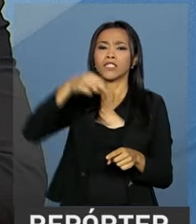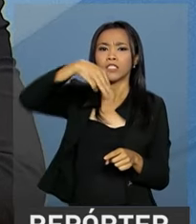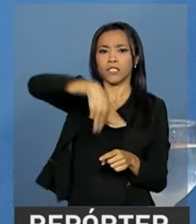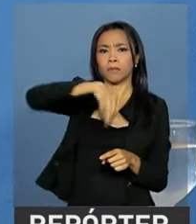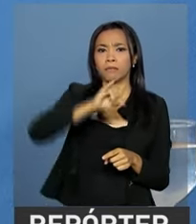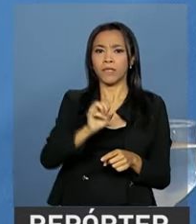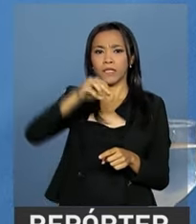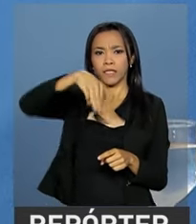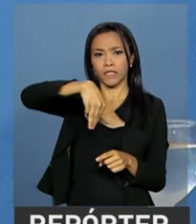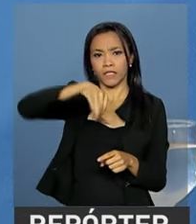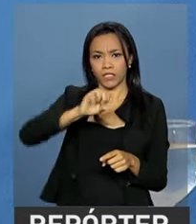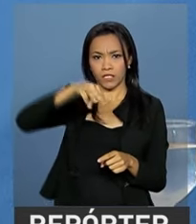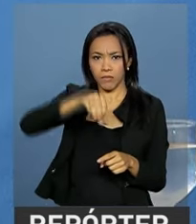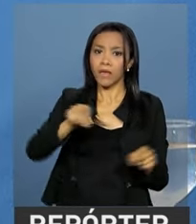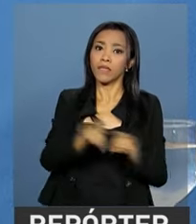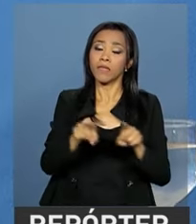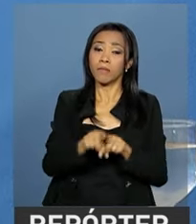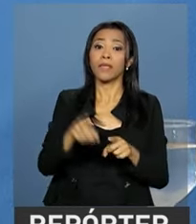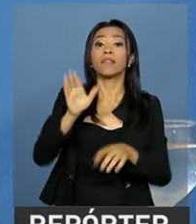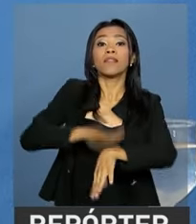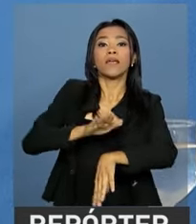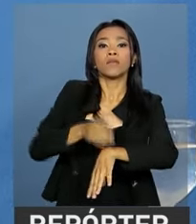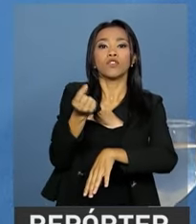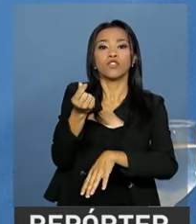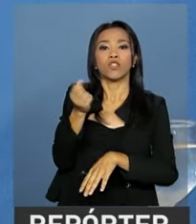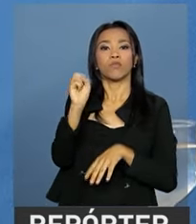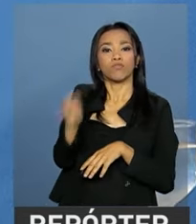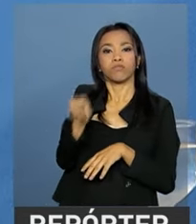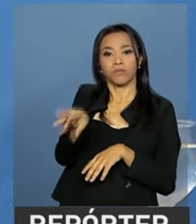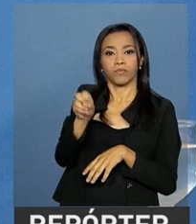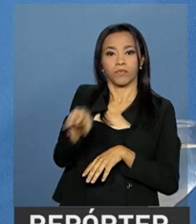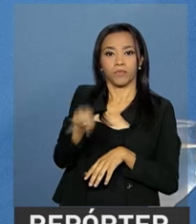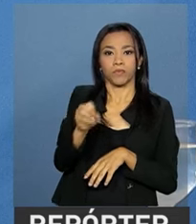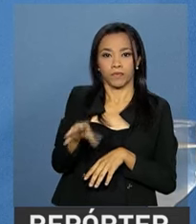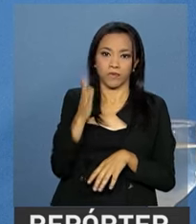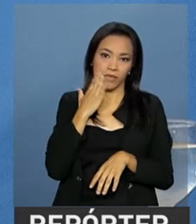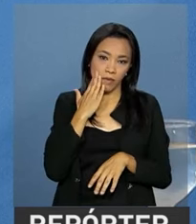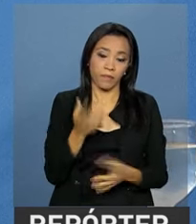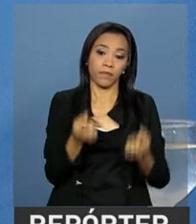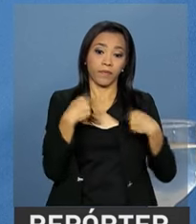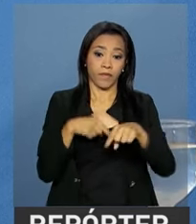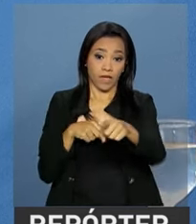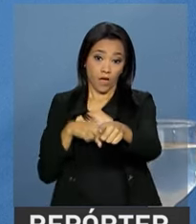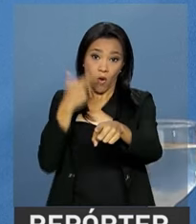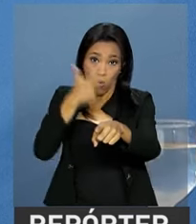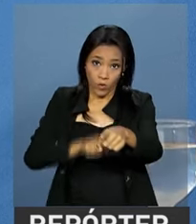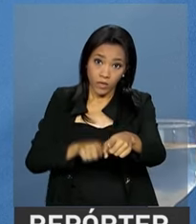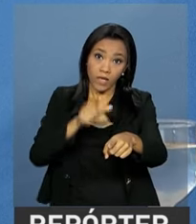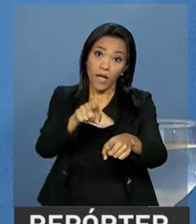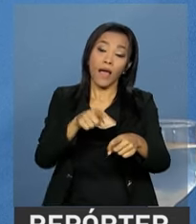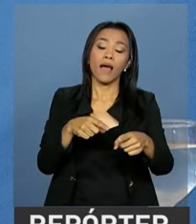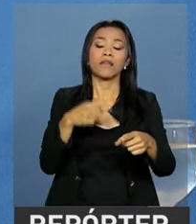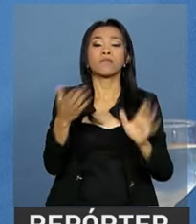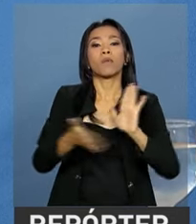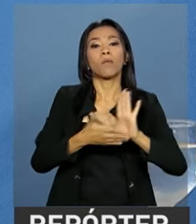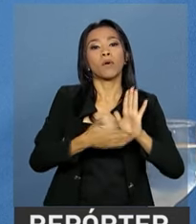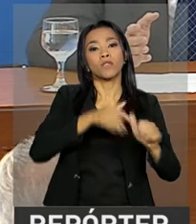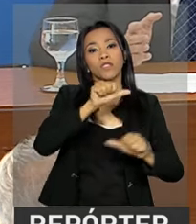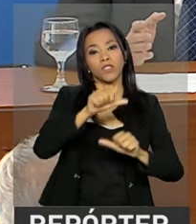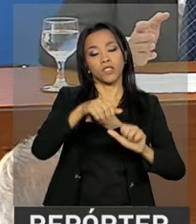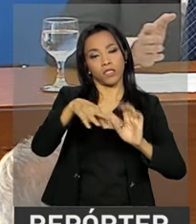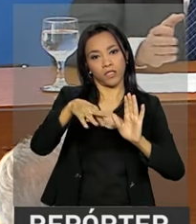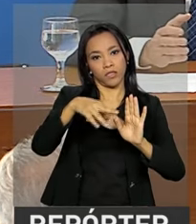contribuição já para o ministro antonio imbassahy as mudanças na proposta de reforma do sistema de aposentadorias e pensões